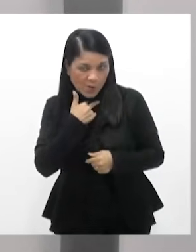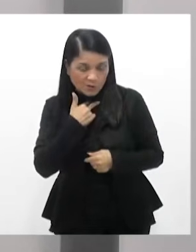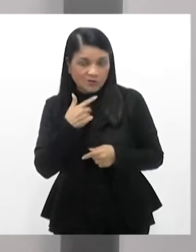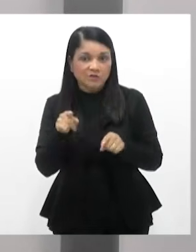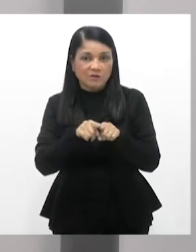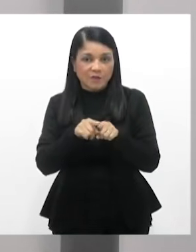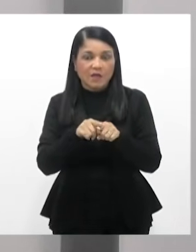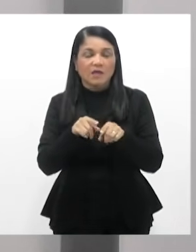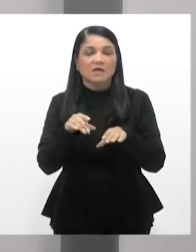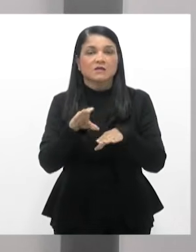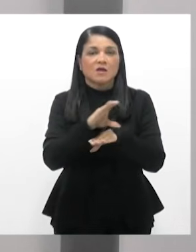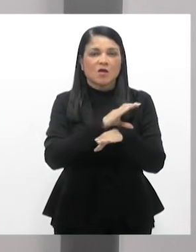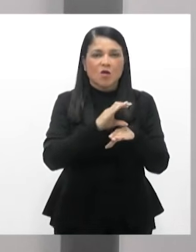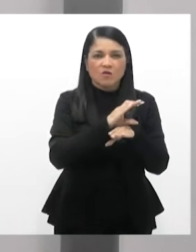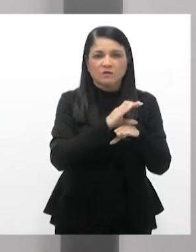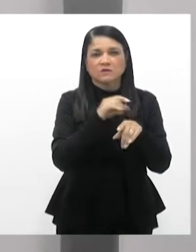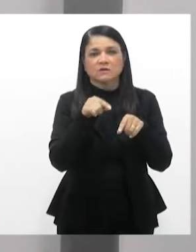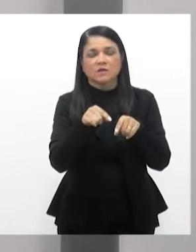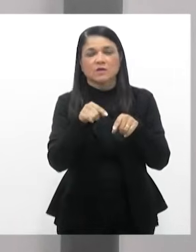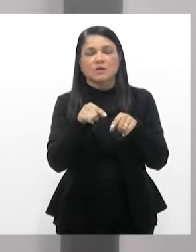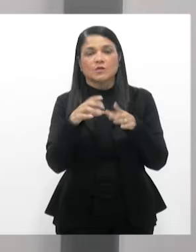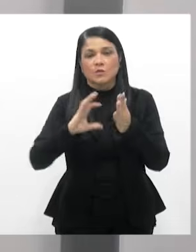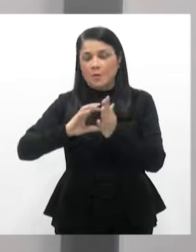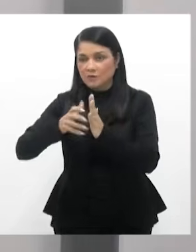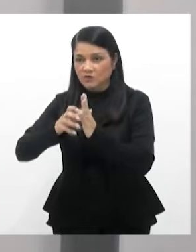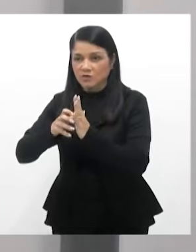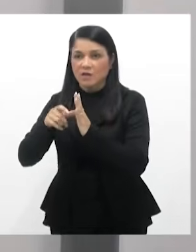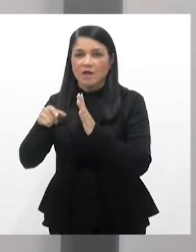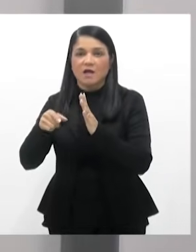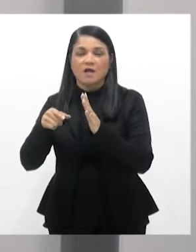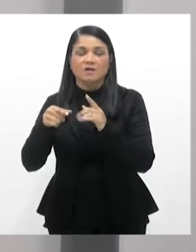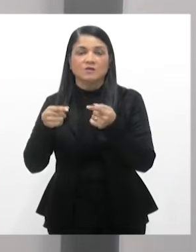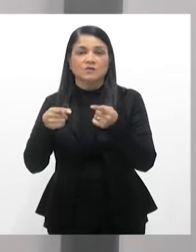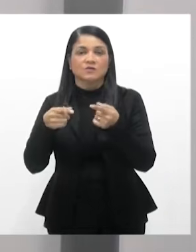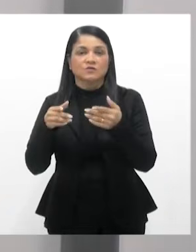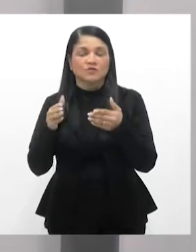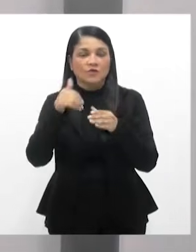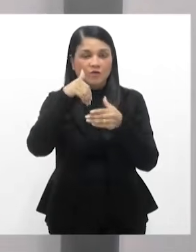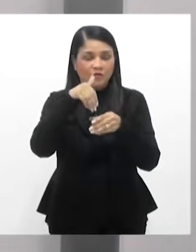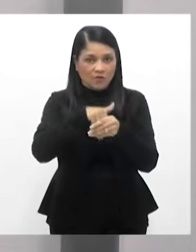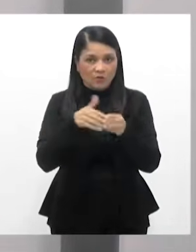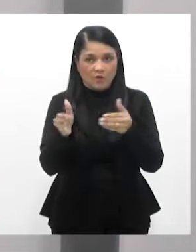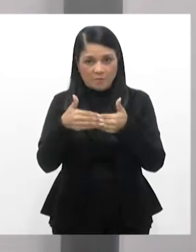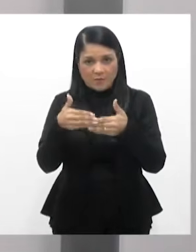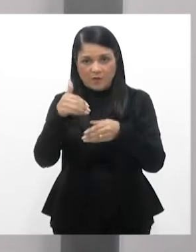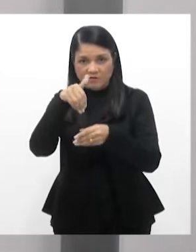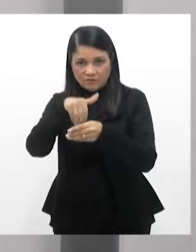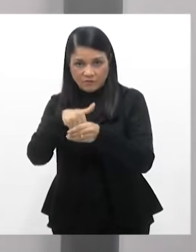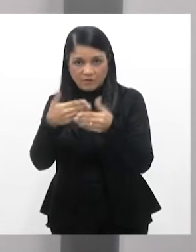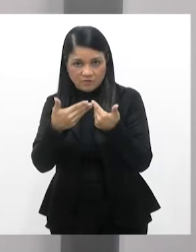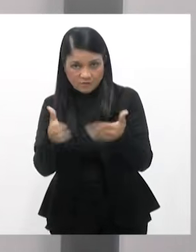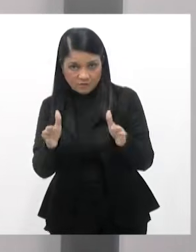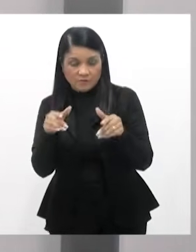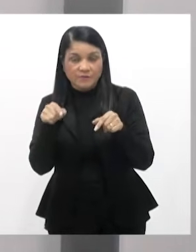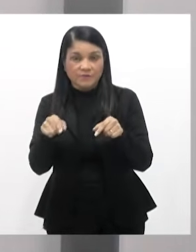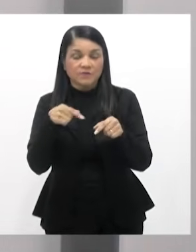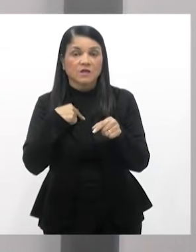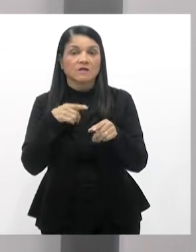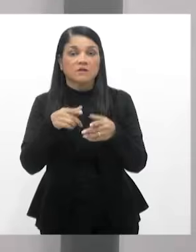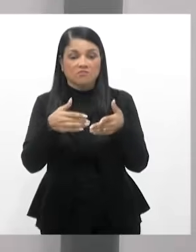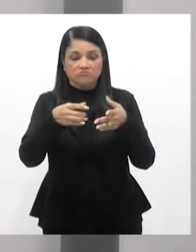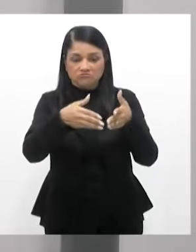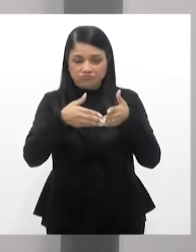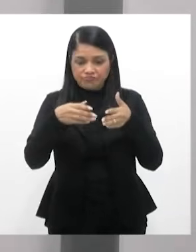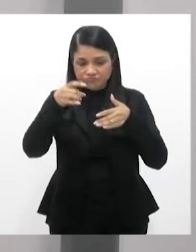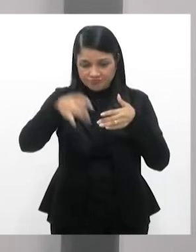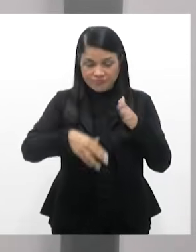da convenção partidária, do voto aberto ou fechado, ele não enfrentou objetivamente e fixou tese dizendo, olha, na descompatibilização a